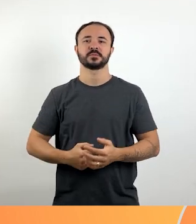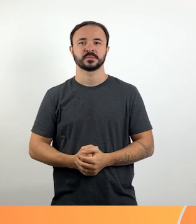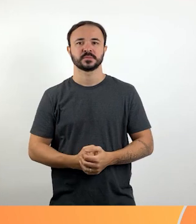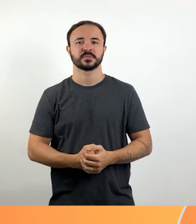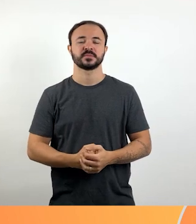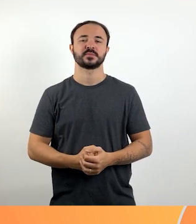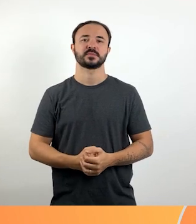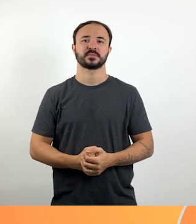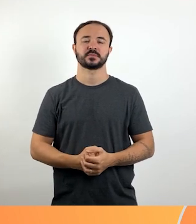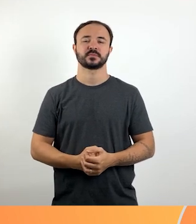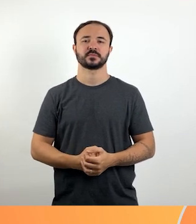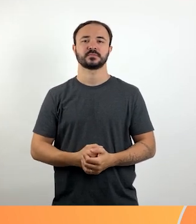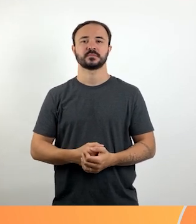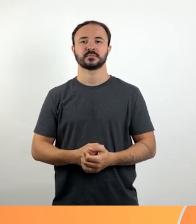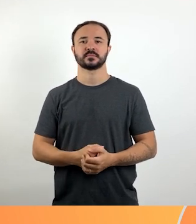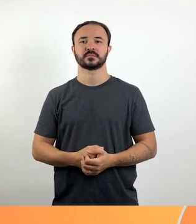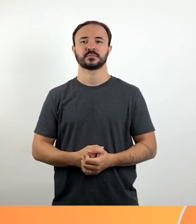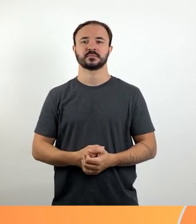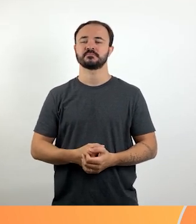por 2 aqui fica 11,